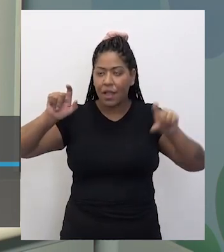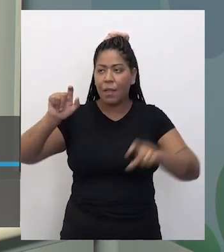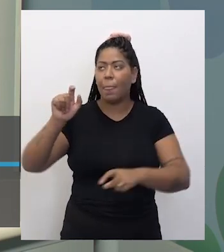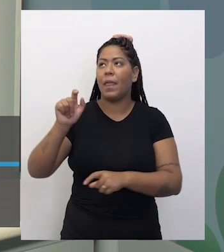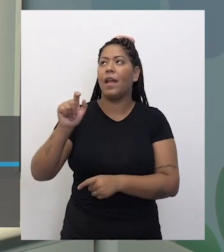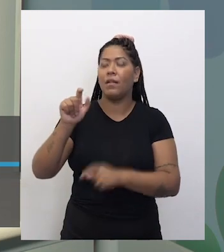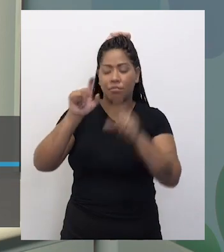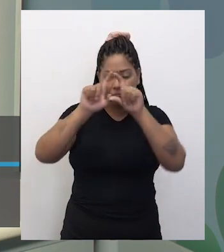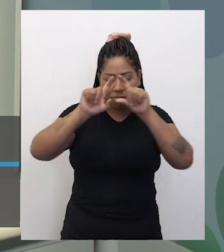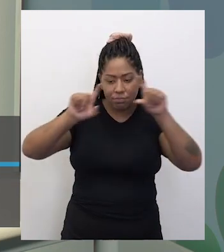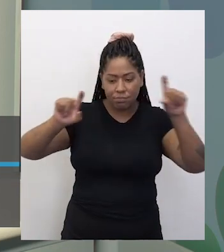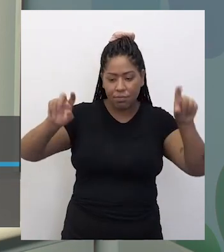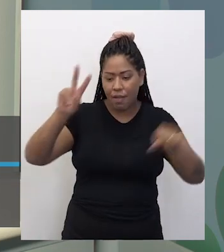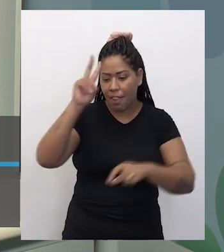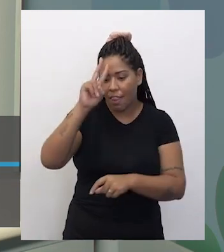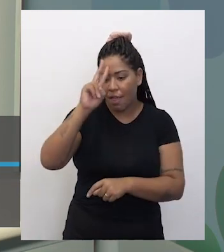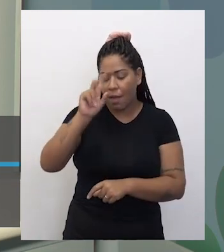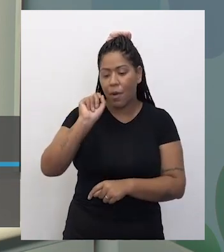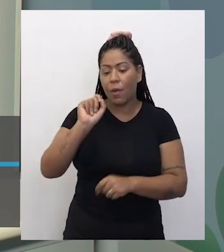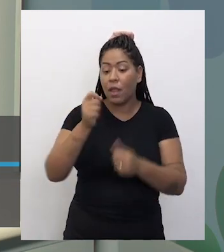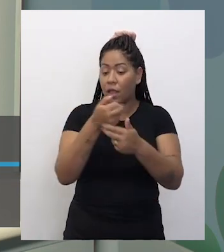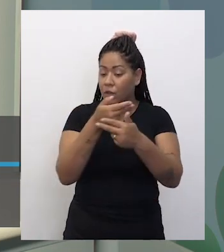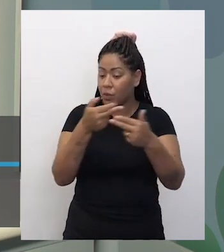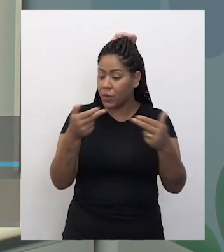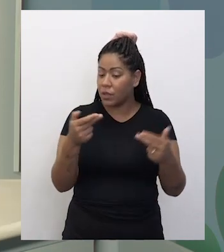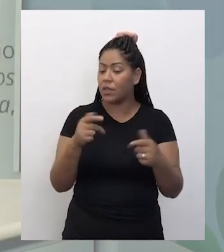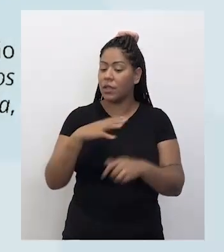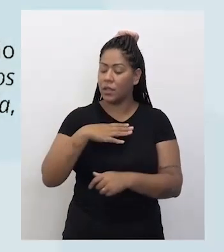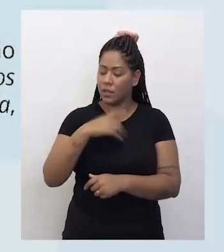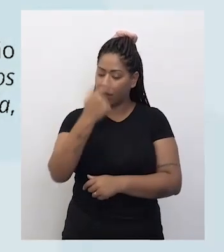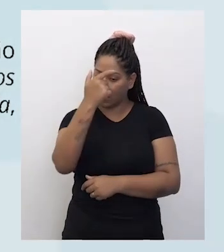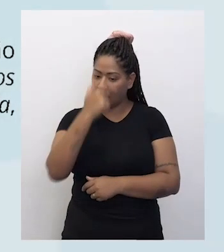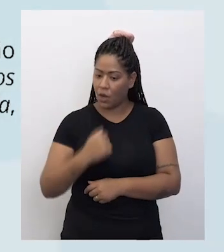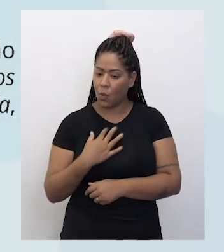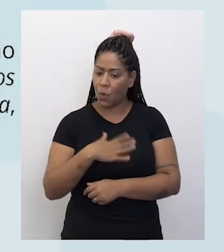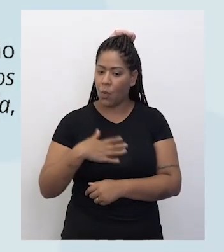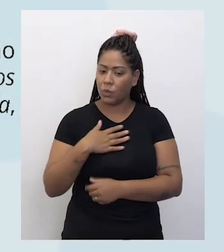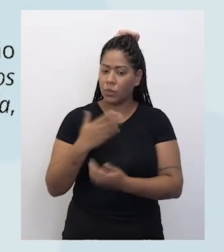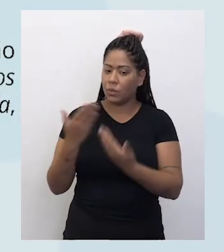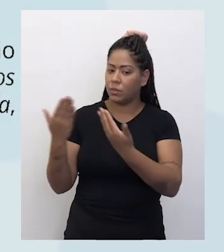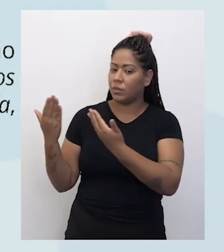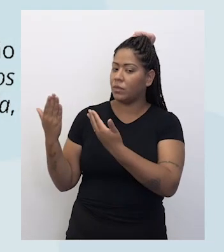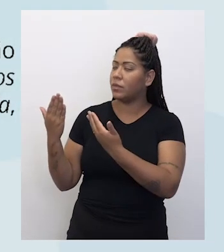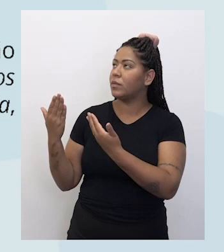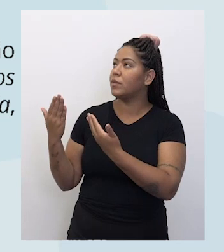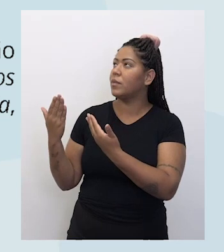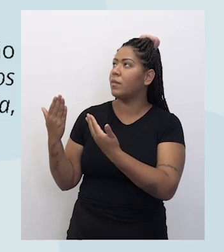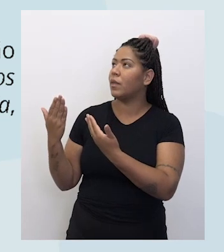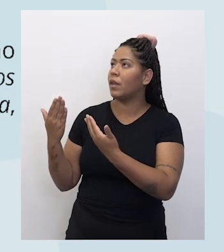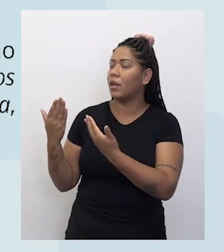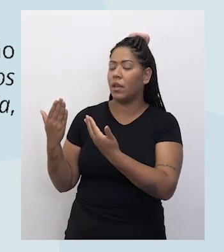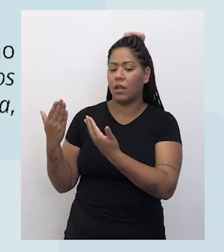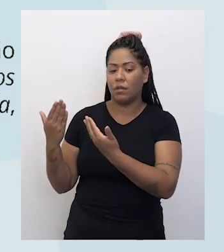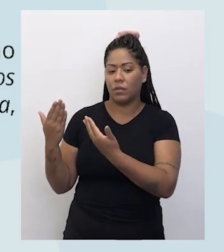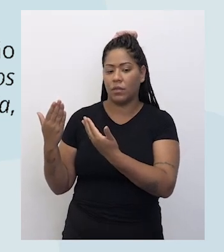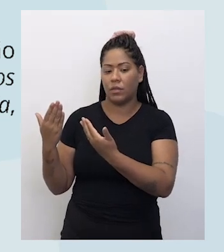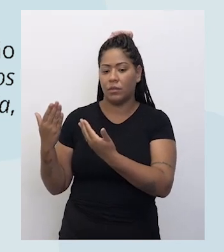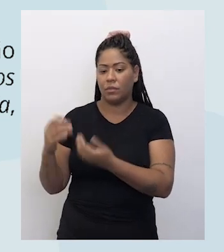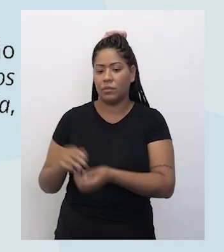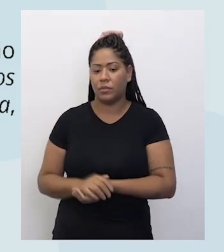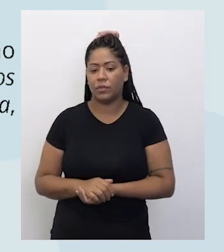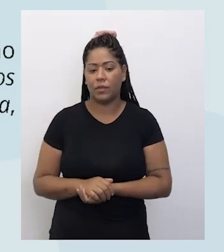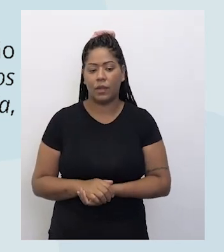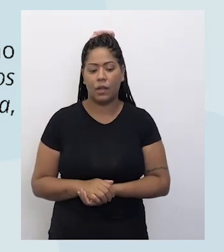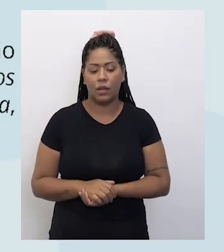produto, ok? Então, vamos lá. Qual a função? Nesta função, que também pode ser chamada de função conotativa, lembrando